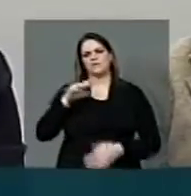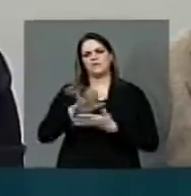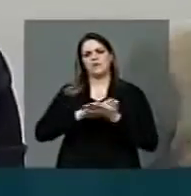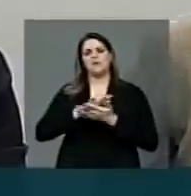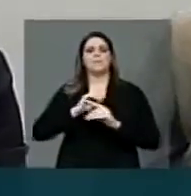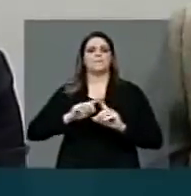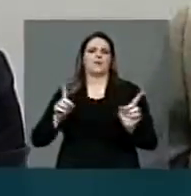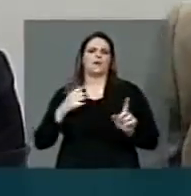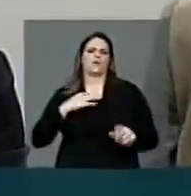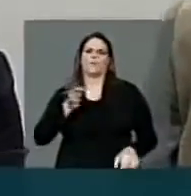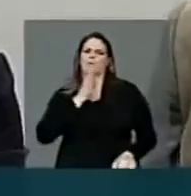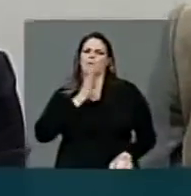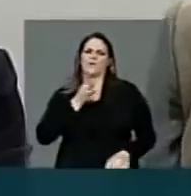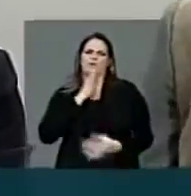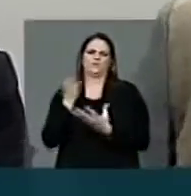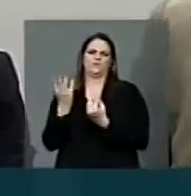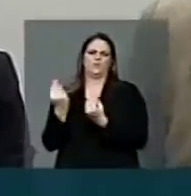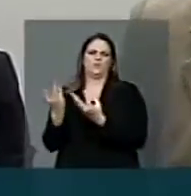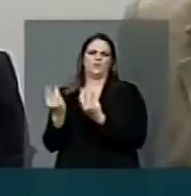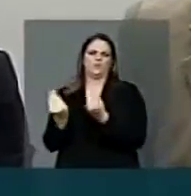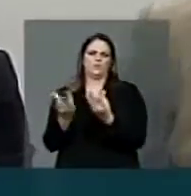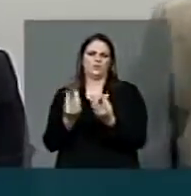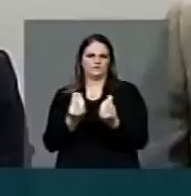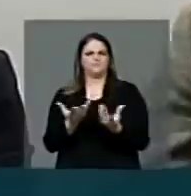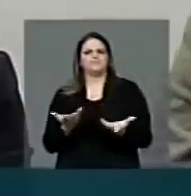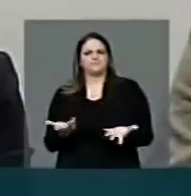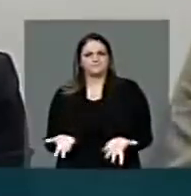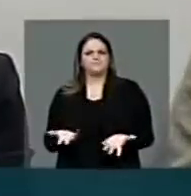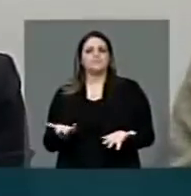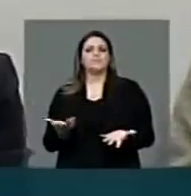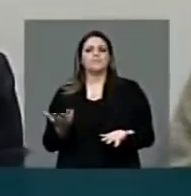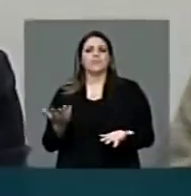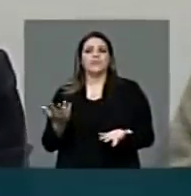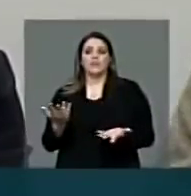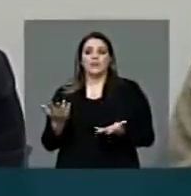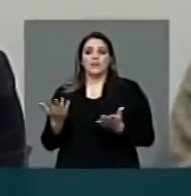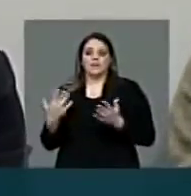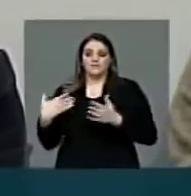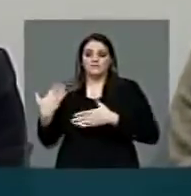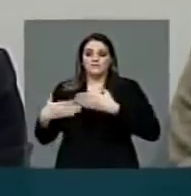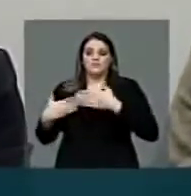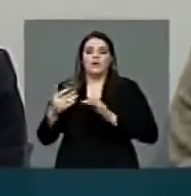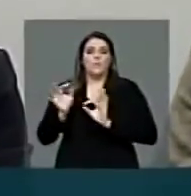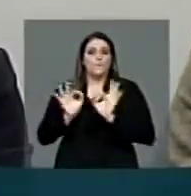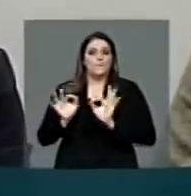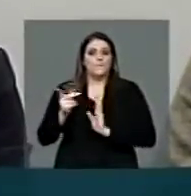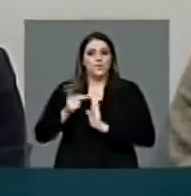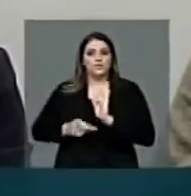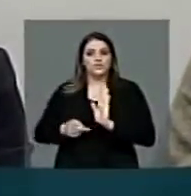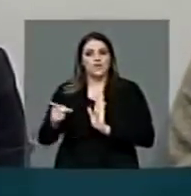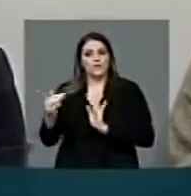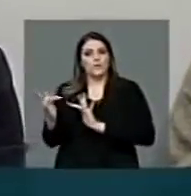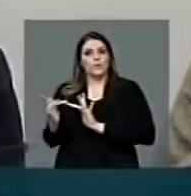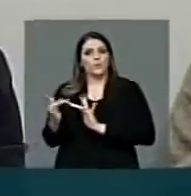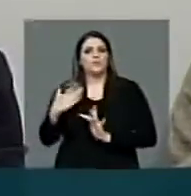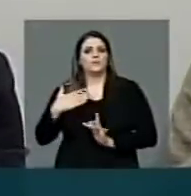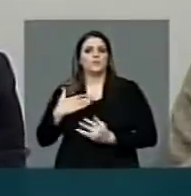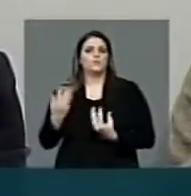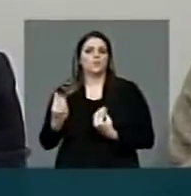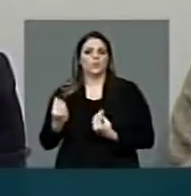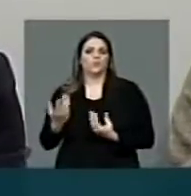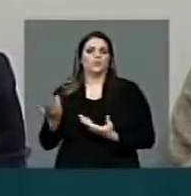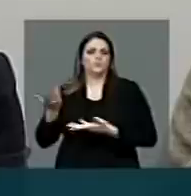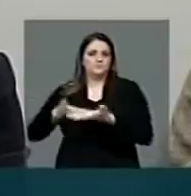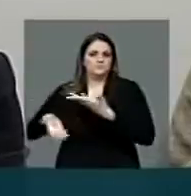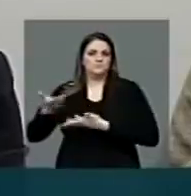conheço muitas mulheres prostitutas. A construção desse projeto me colocou em contato com muitas delas, e elas me conferem,